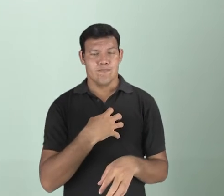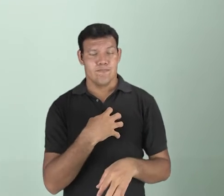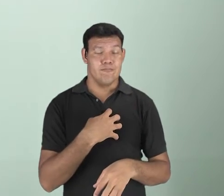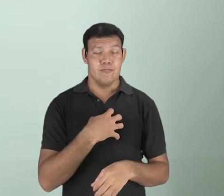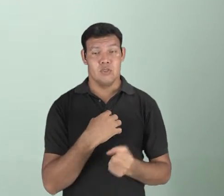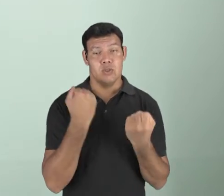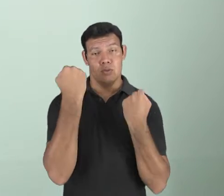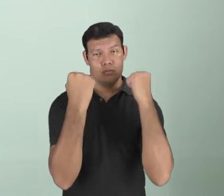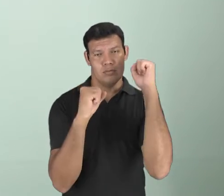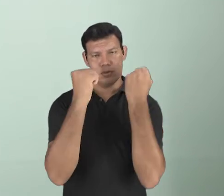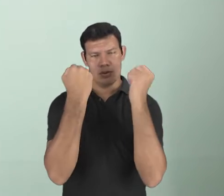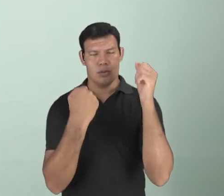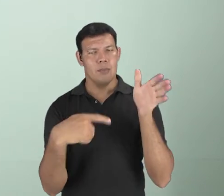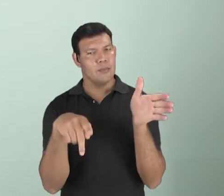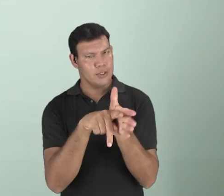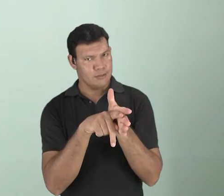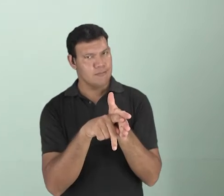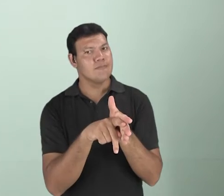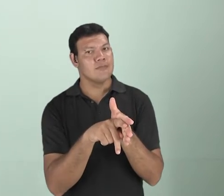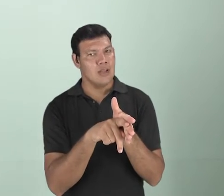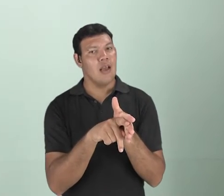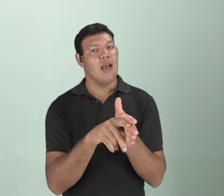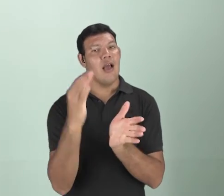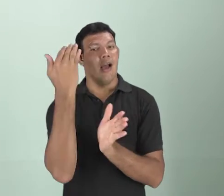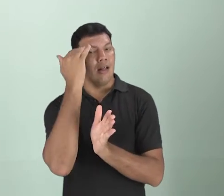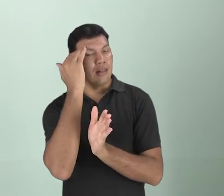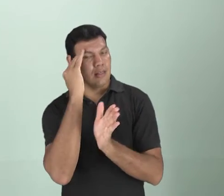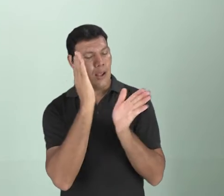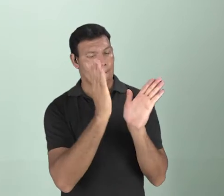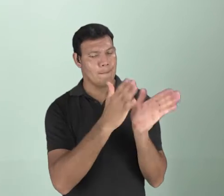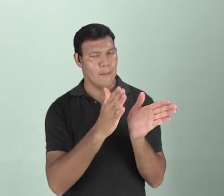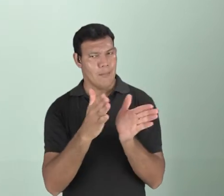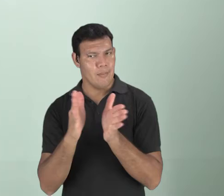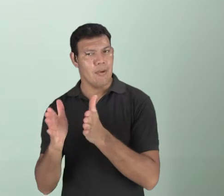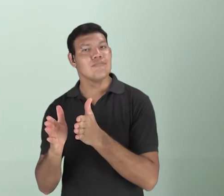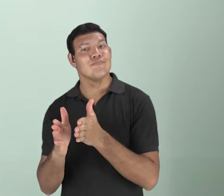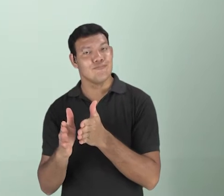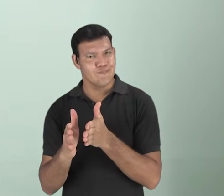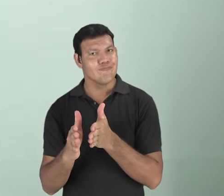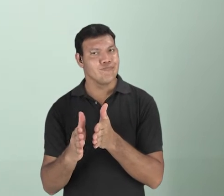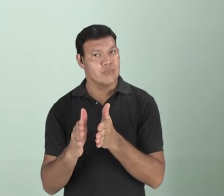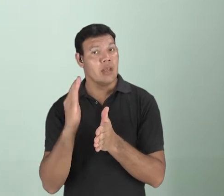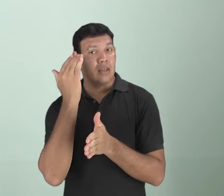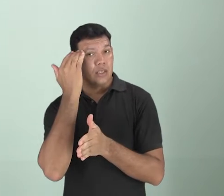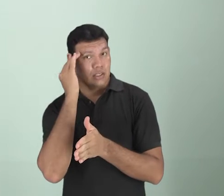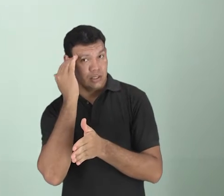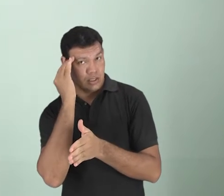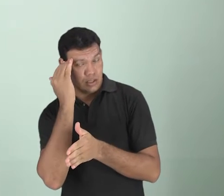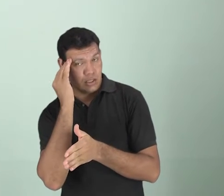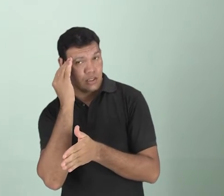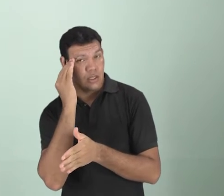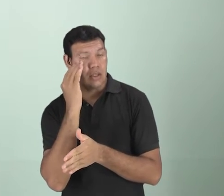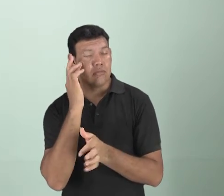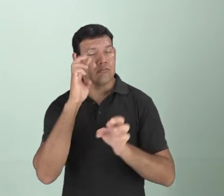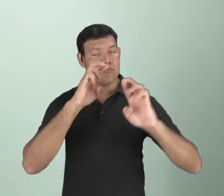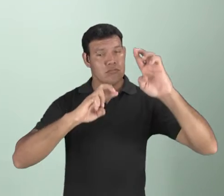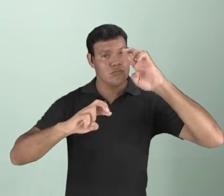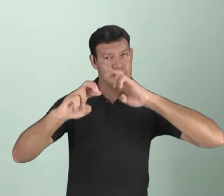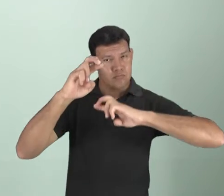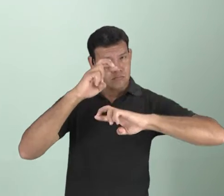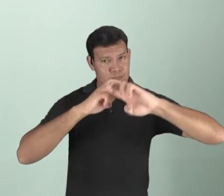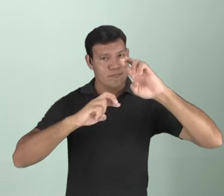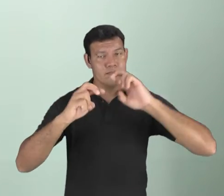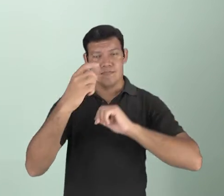capitalista. Então temos que entender todo esse processo. E nós vamos compreender esse processo observando